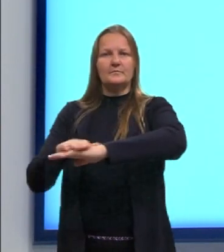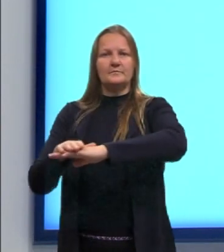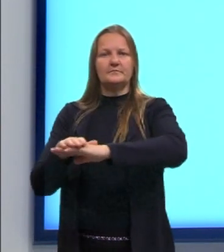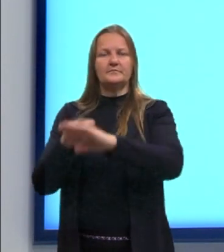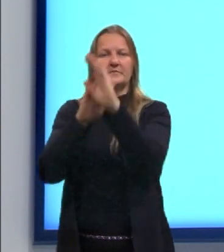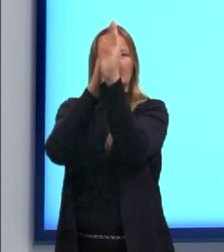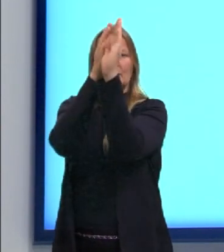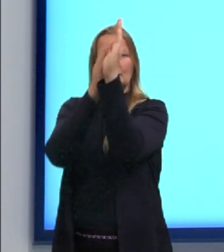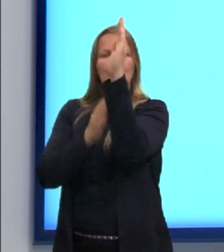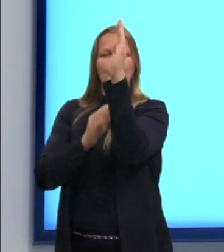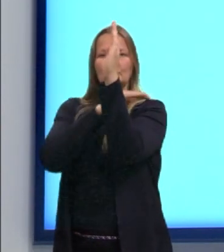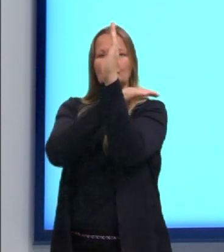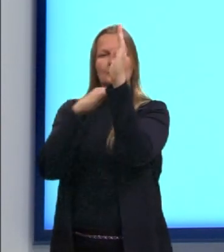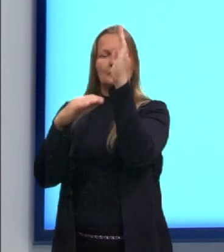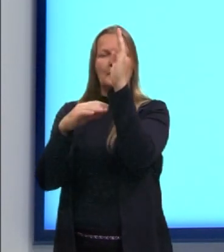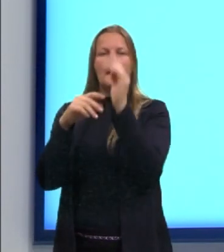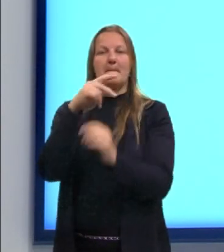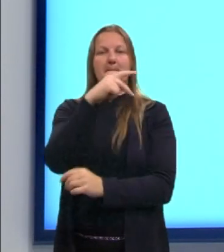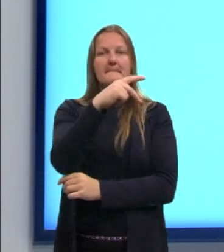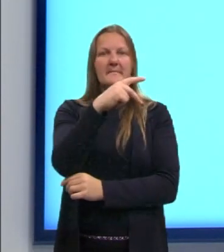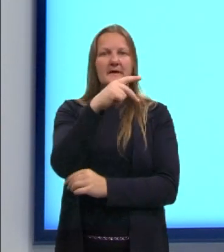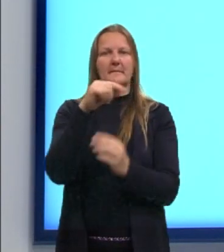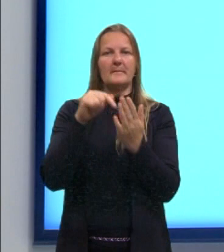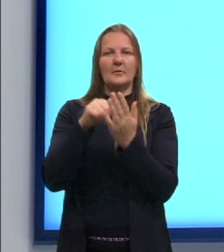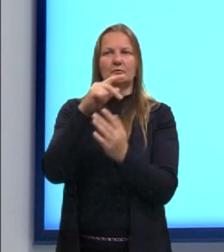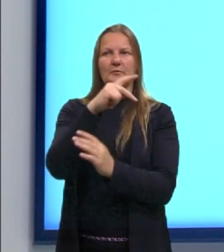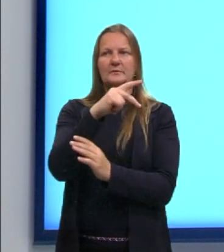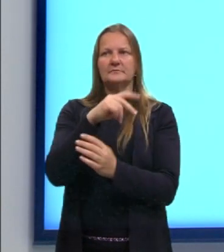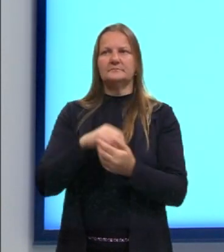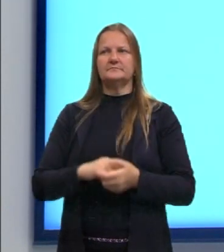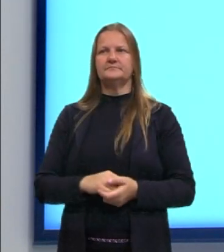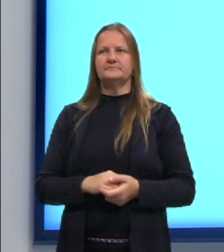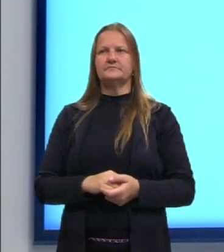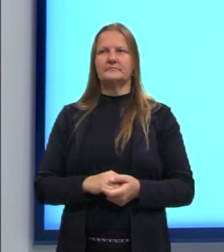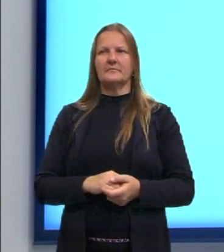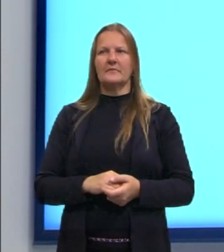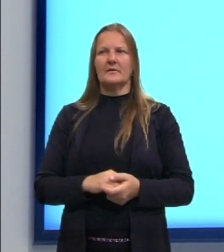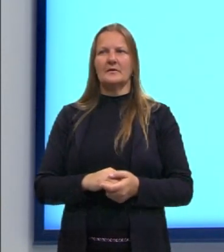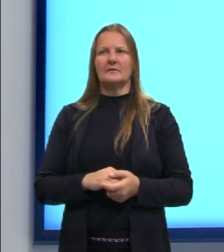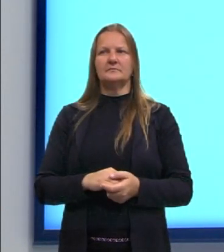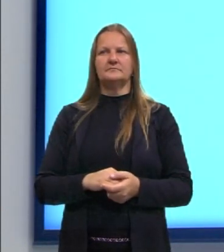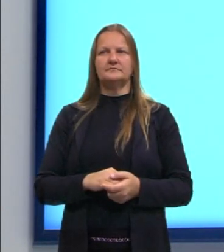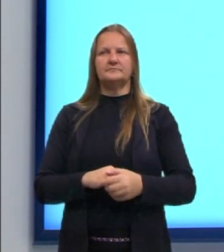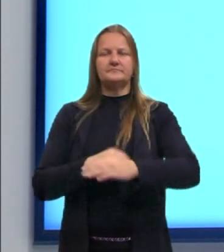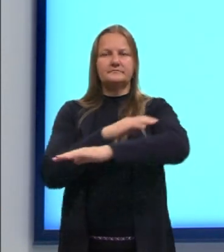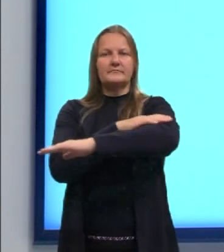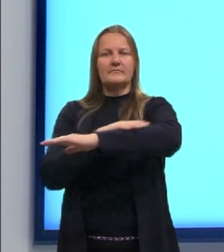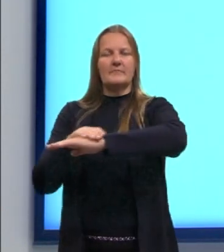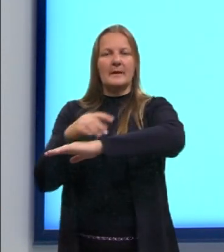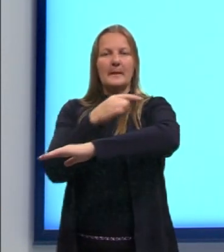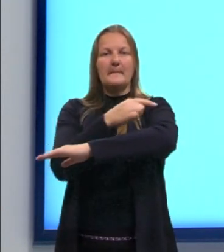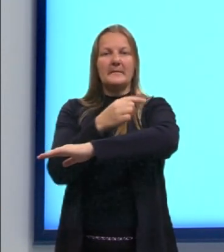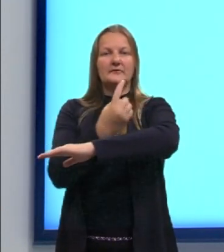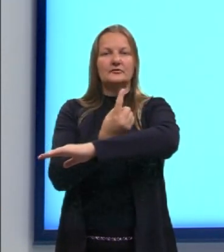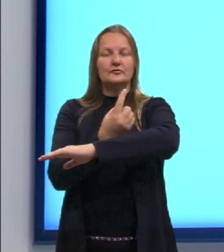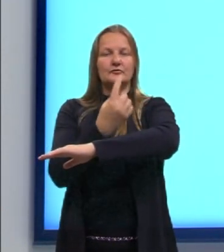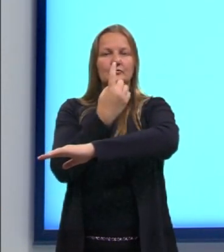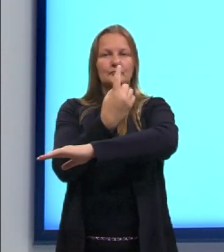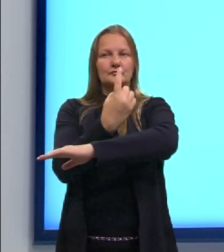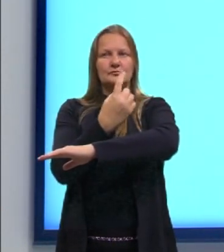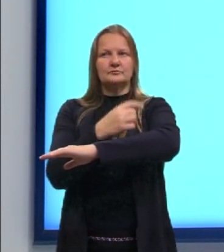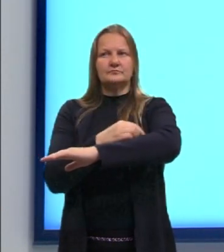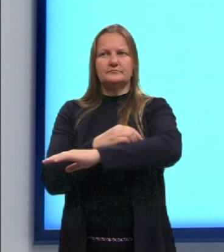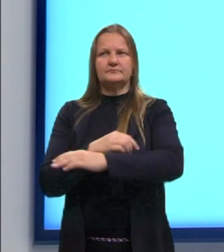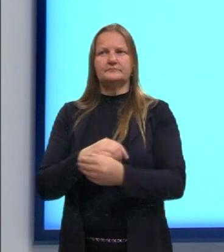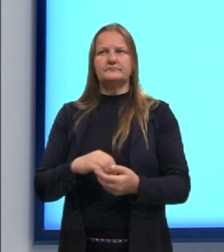a localização do ponto P, e aqui eu até destaquei a coordenada dele, que seria menos 1 e 1, o